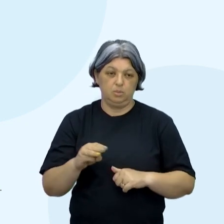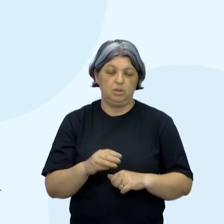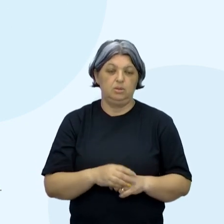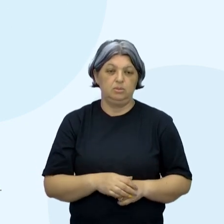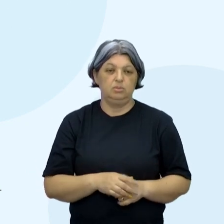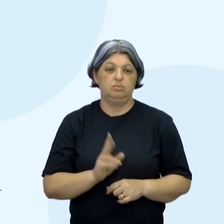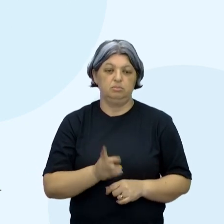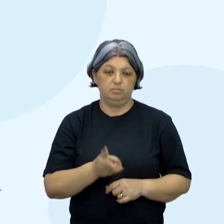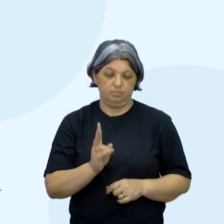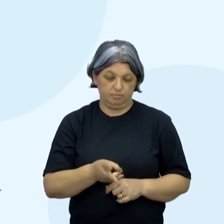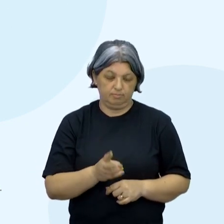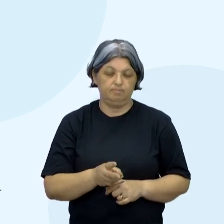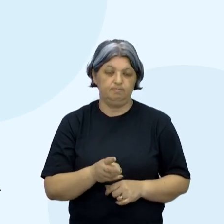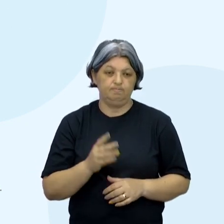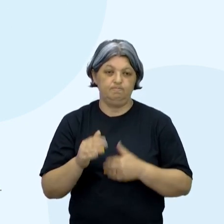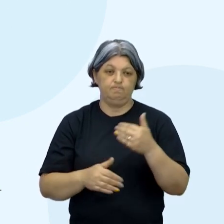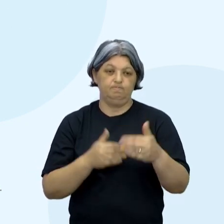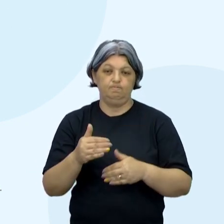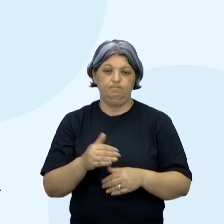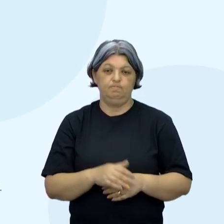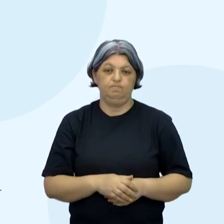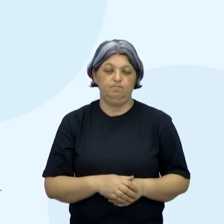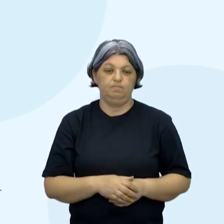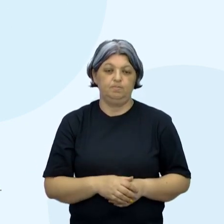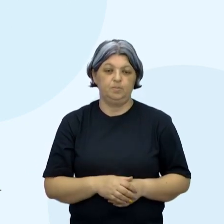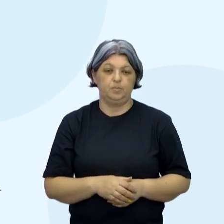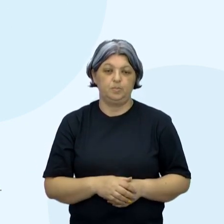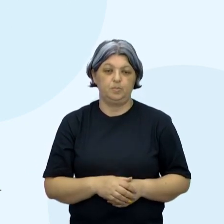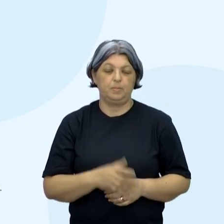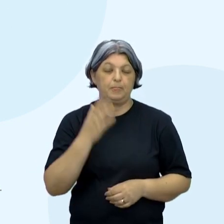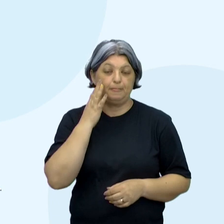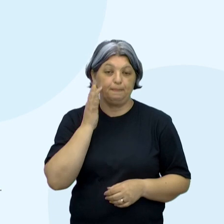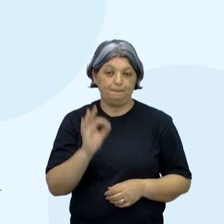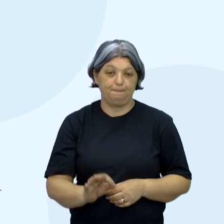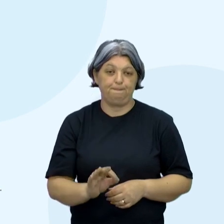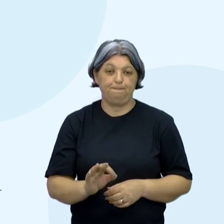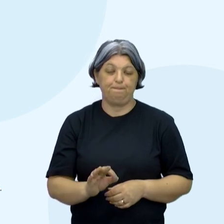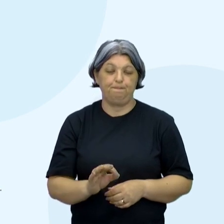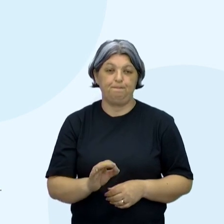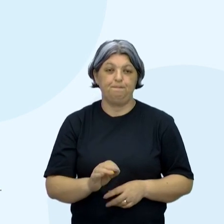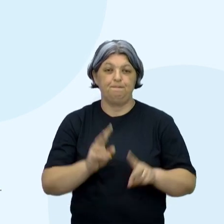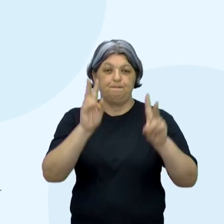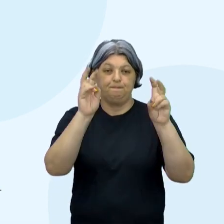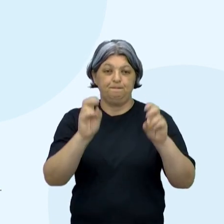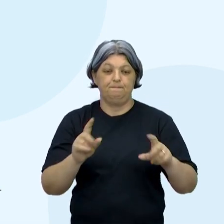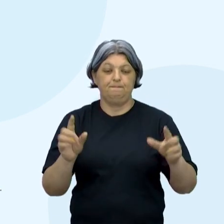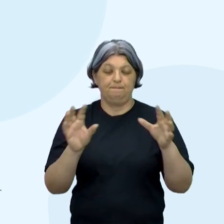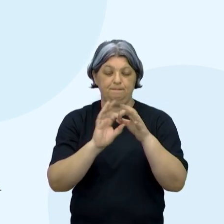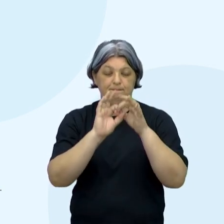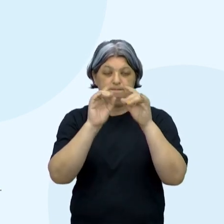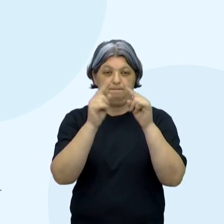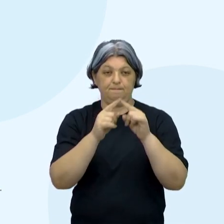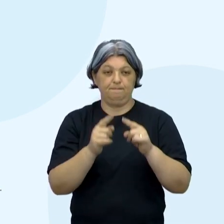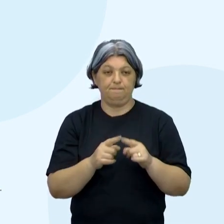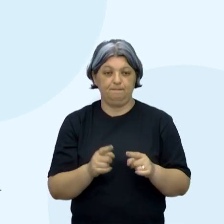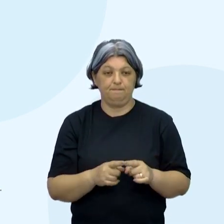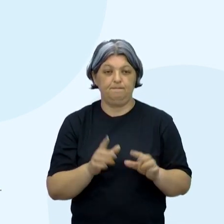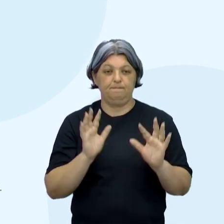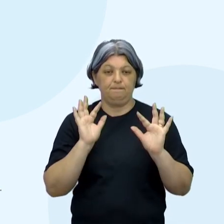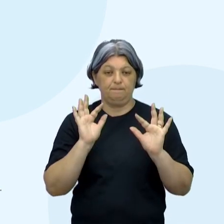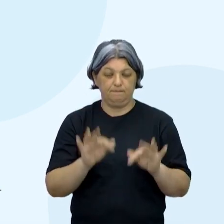é contínuo durante esse processo e com certeza os nossos componentes falaram bastante deles aí em todo o final